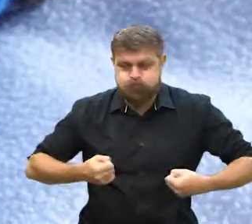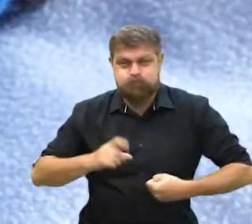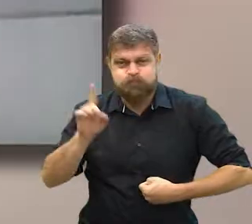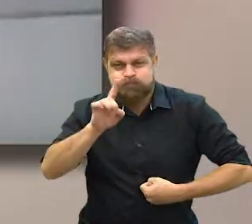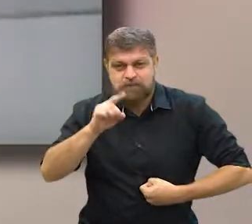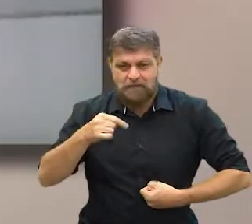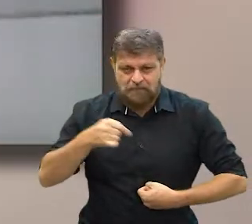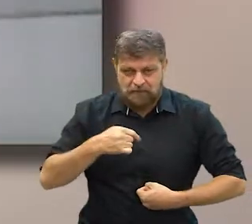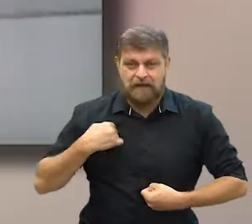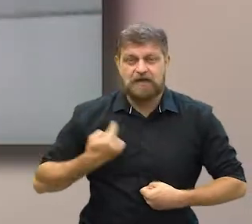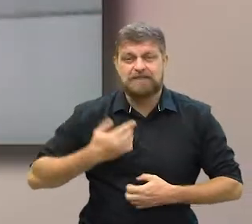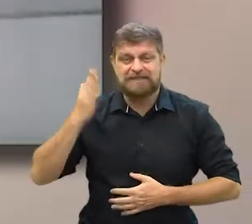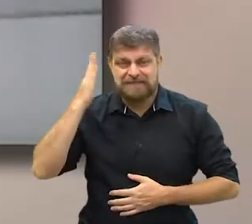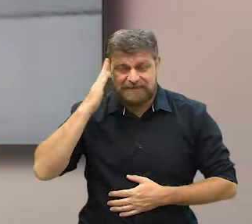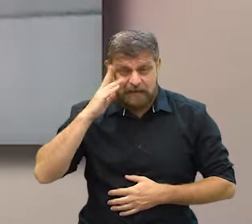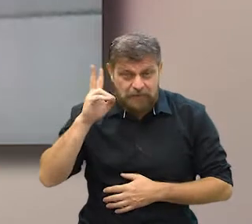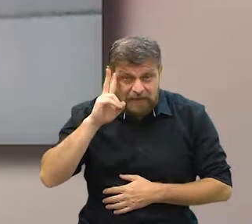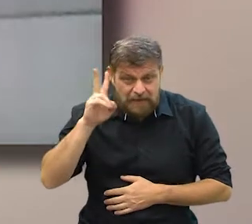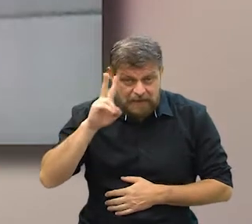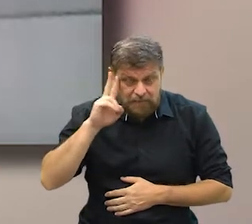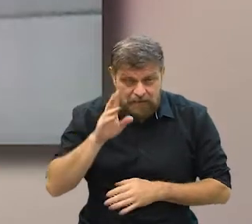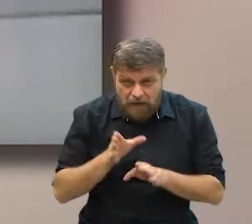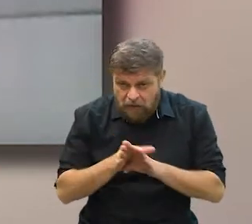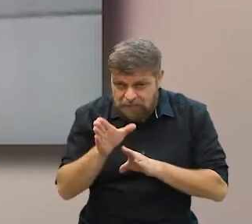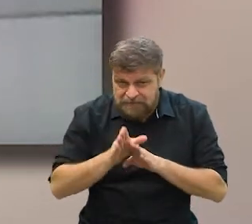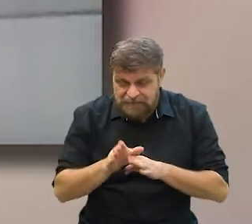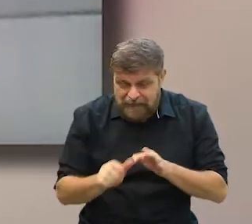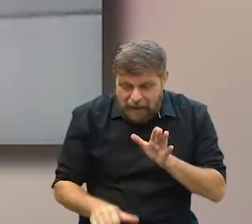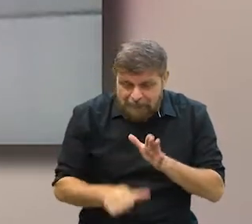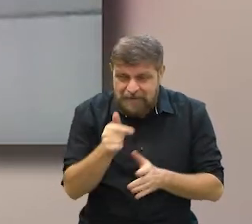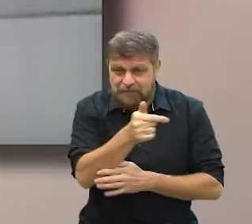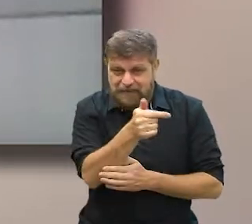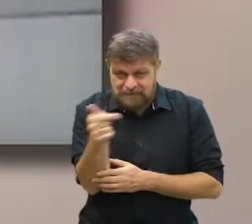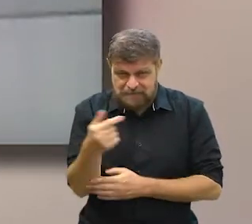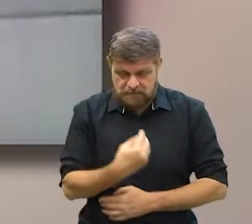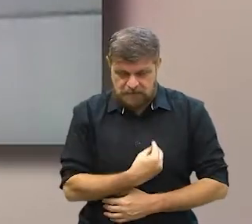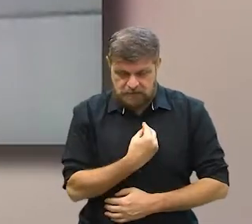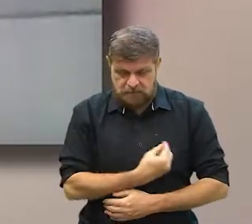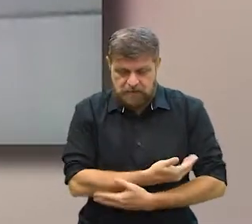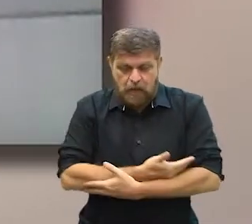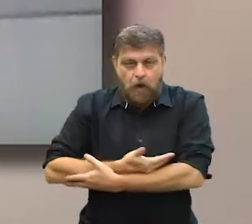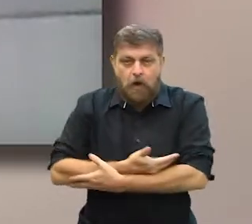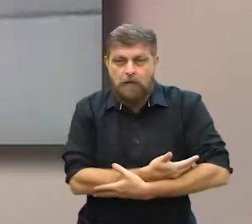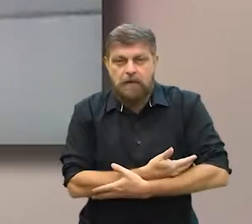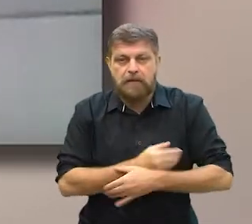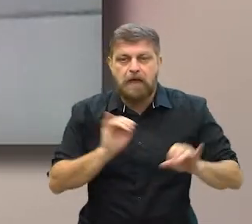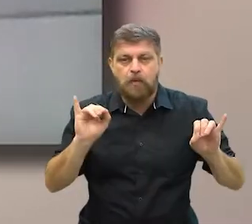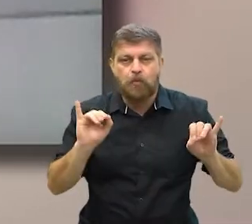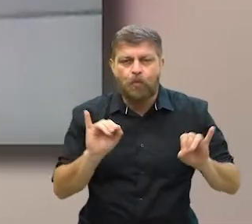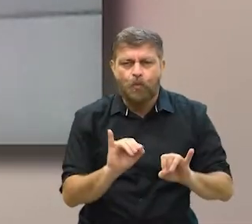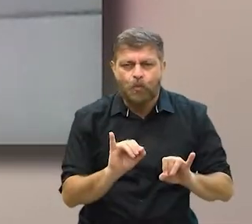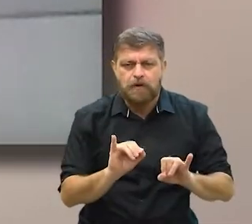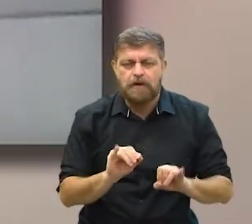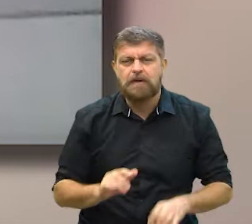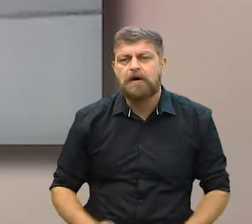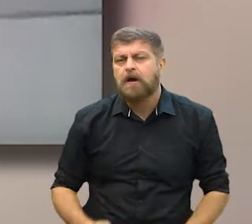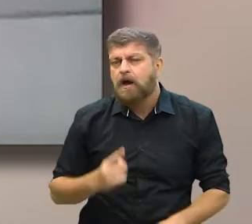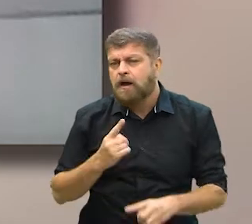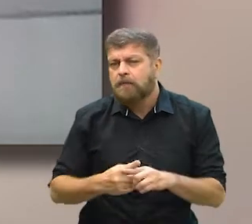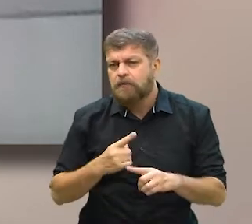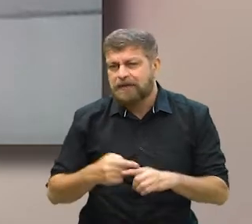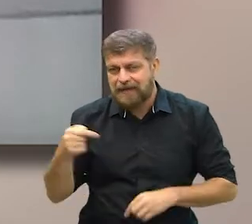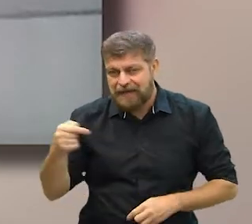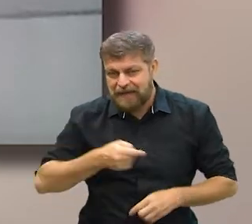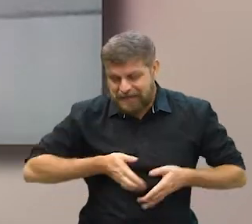não vai ganhar peso adequadamente. Apesar de que a gente tem sempre que lembrar que na primeira semana de vida, o bebê perde peso.